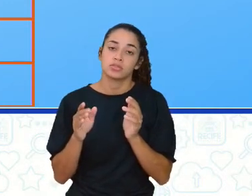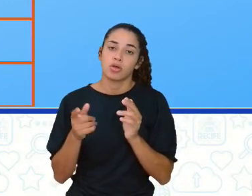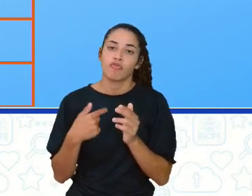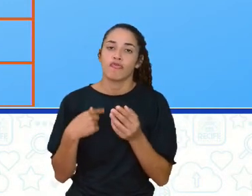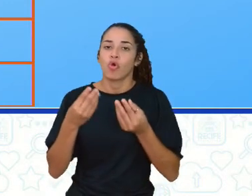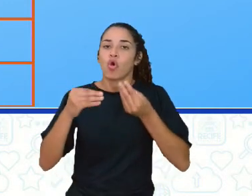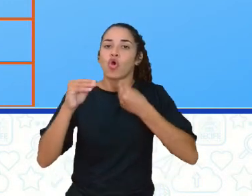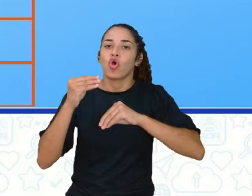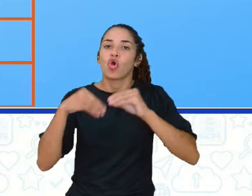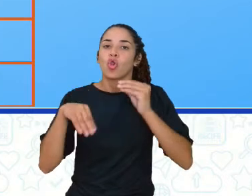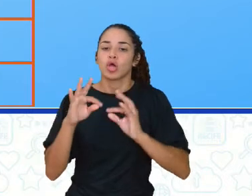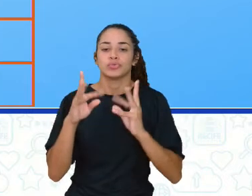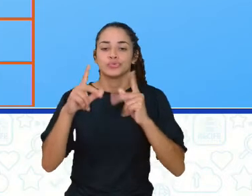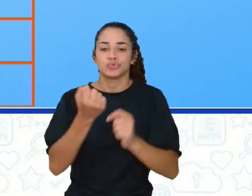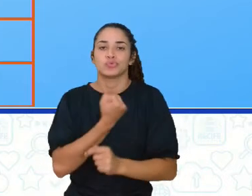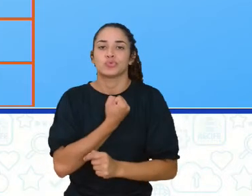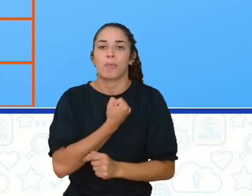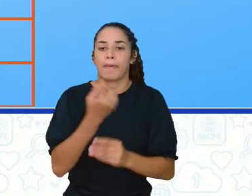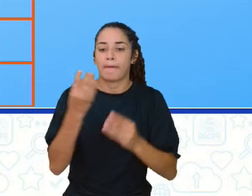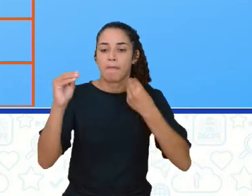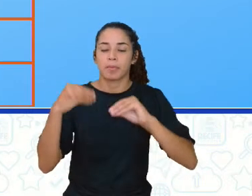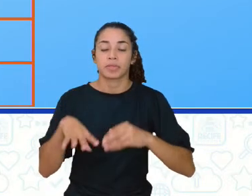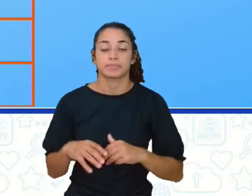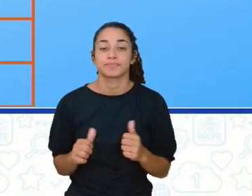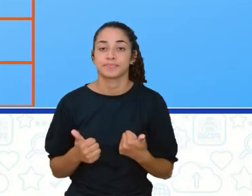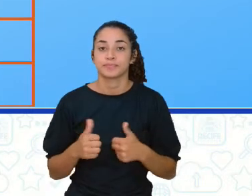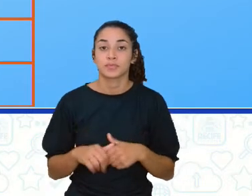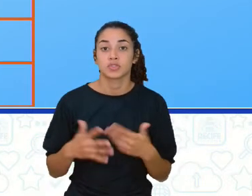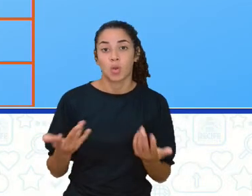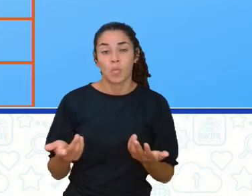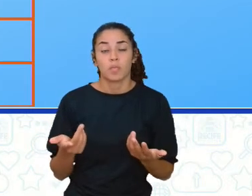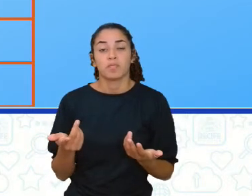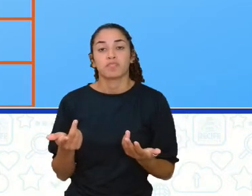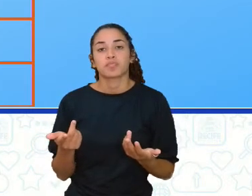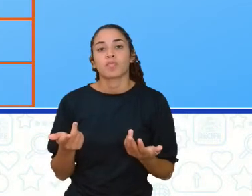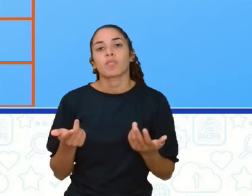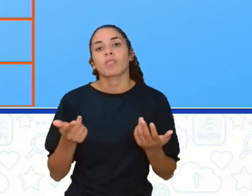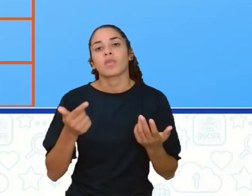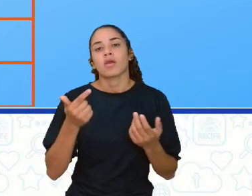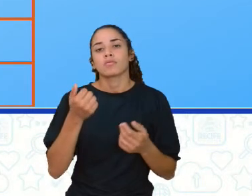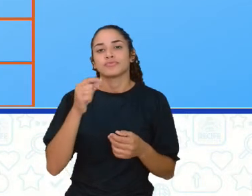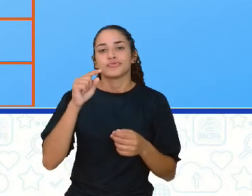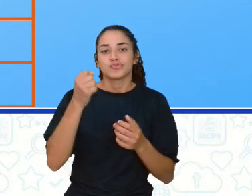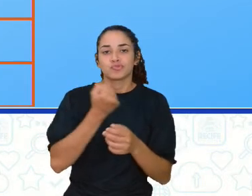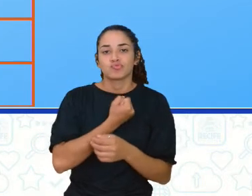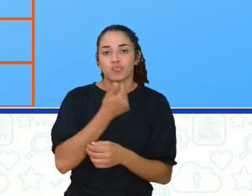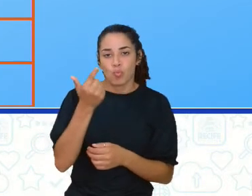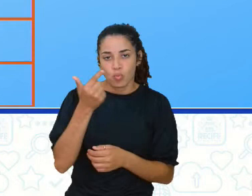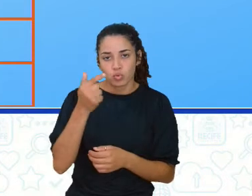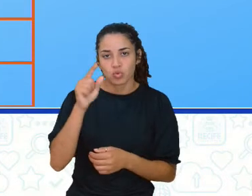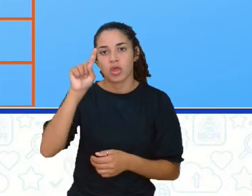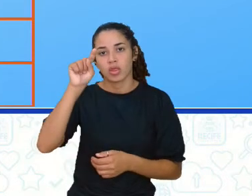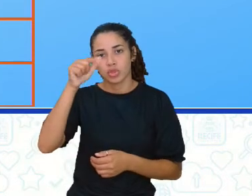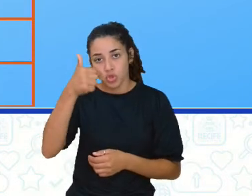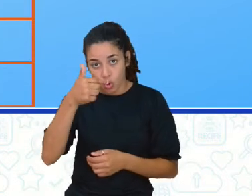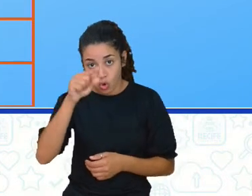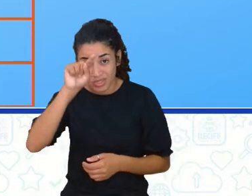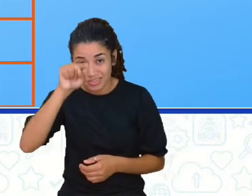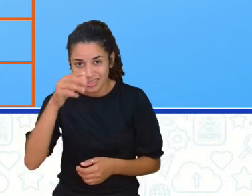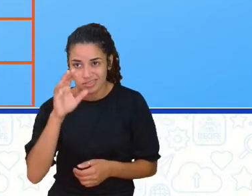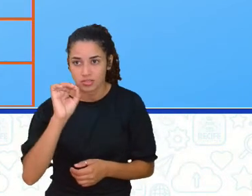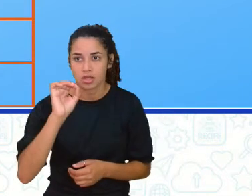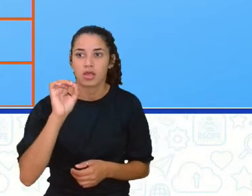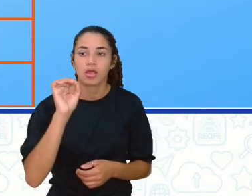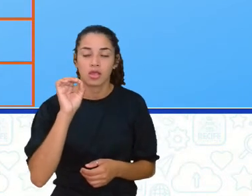a numeração. O segundo ponto, 2, 0. Perceba que o Y